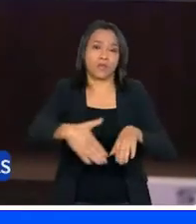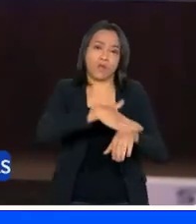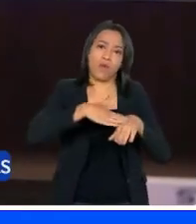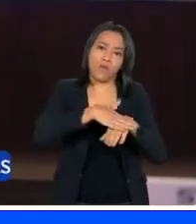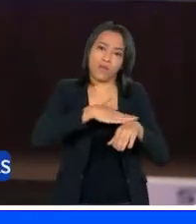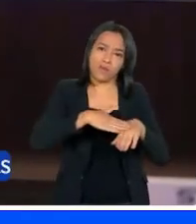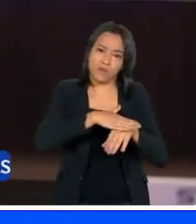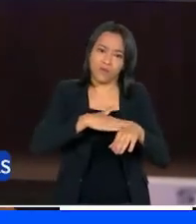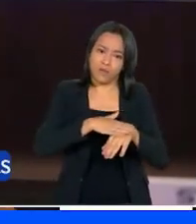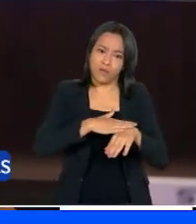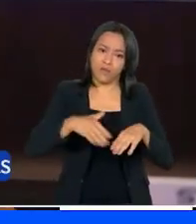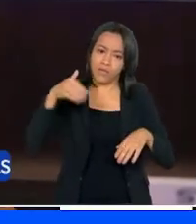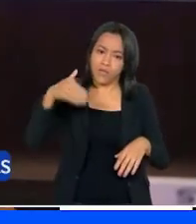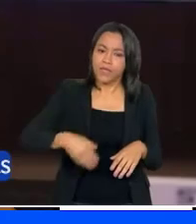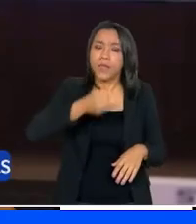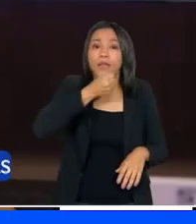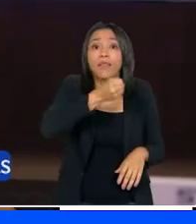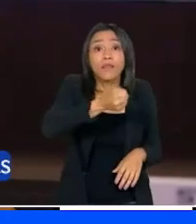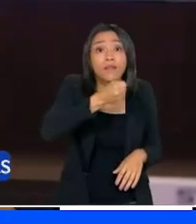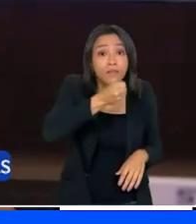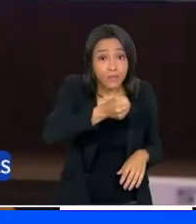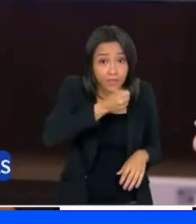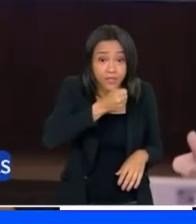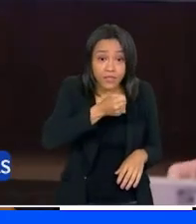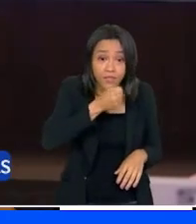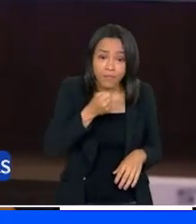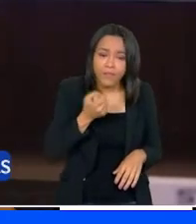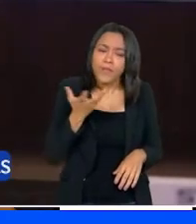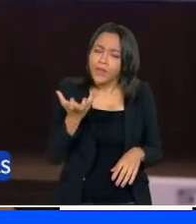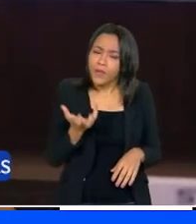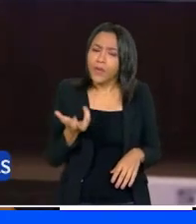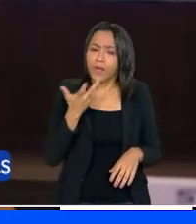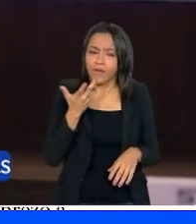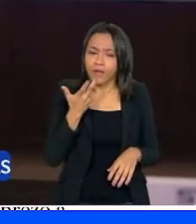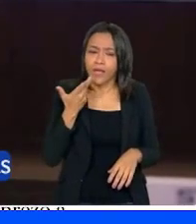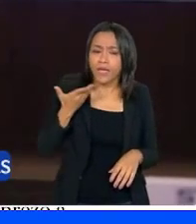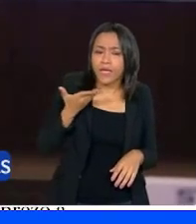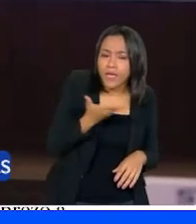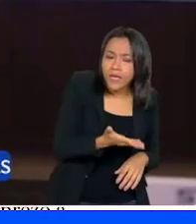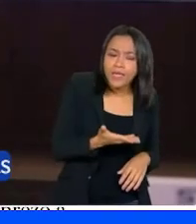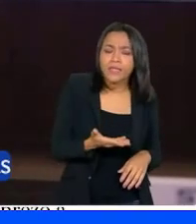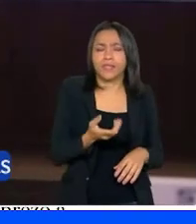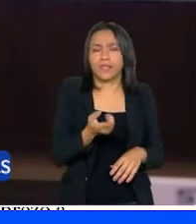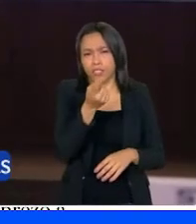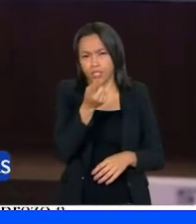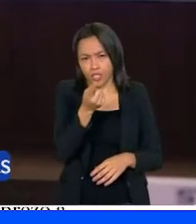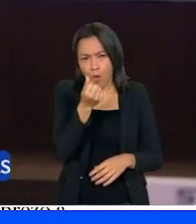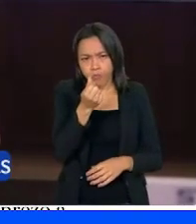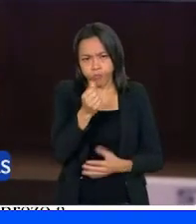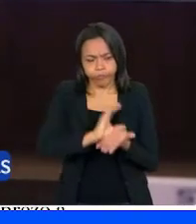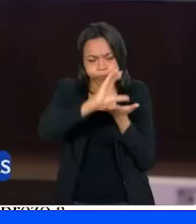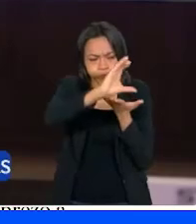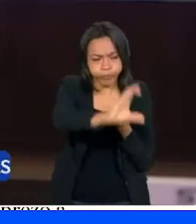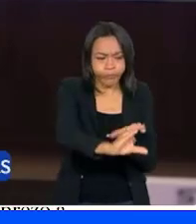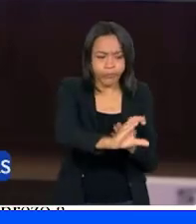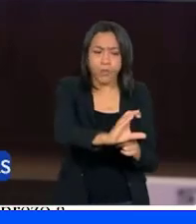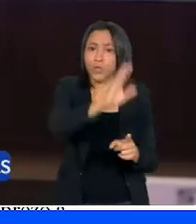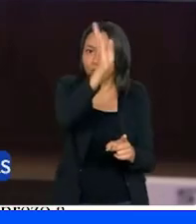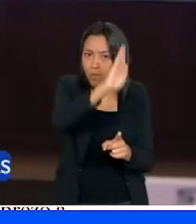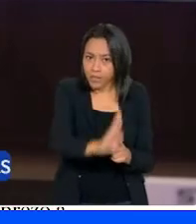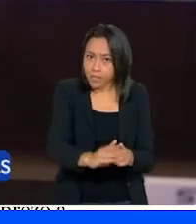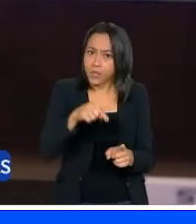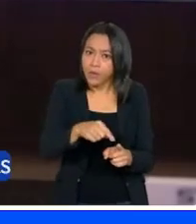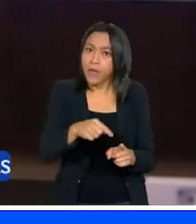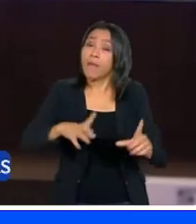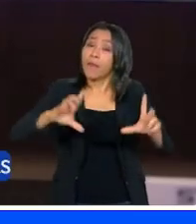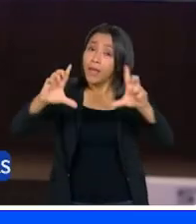ao longo dessa entrevista, e eu queria dizer que esse volume de investimentos que o Brasil faz, Karine, ele tanto ajuda a reduzir